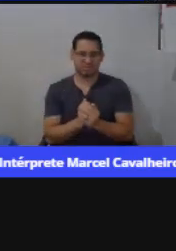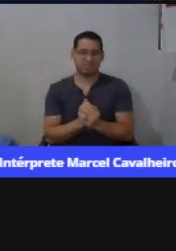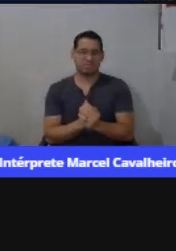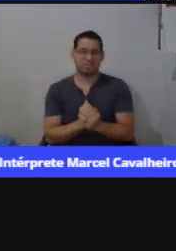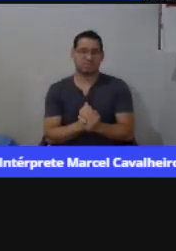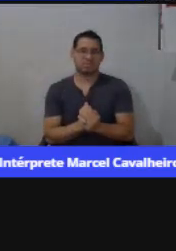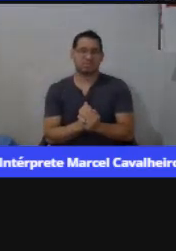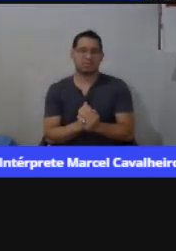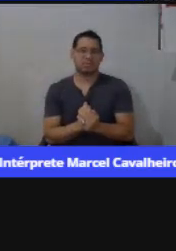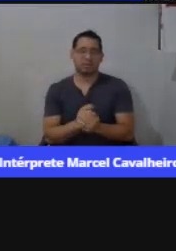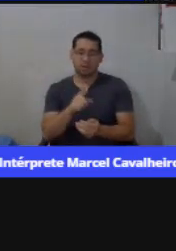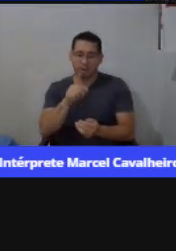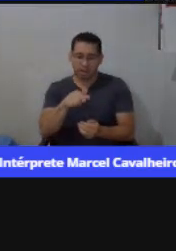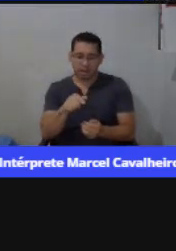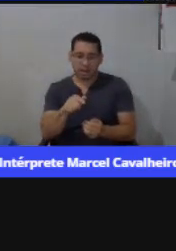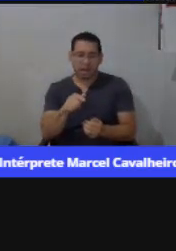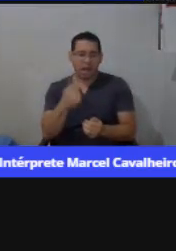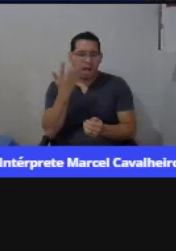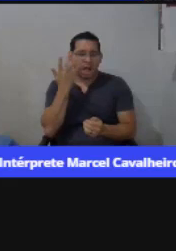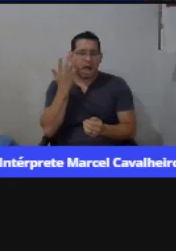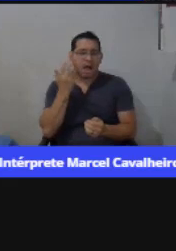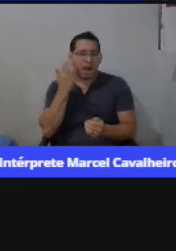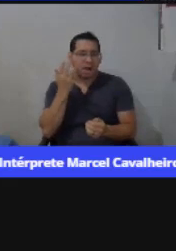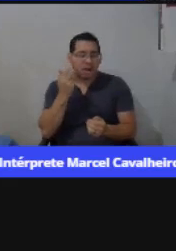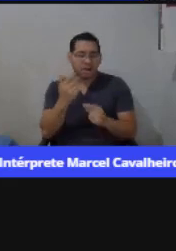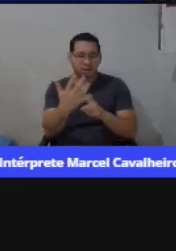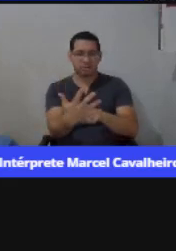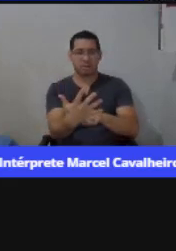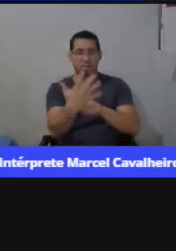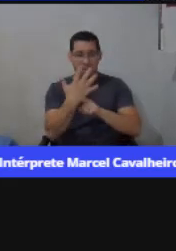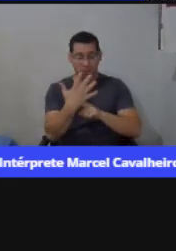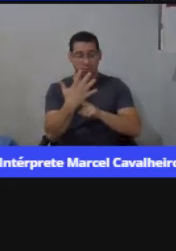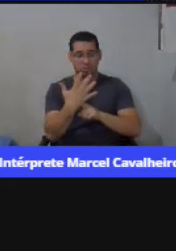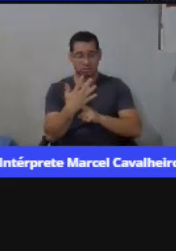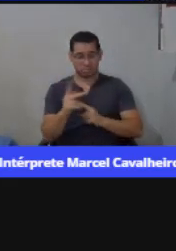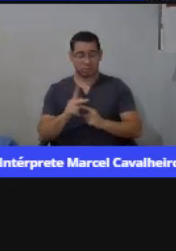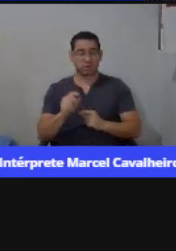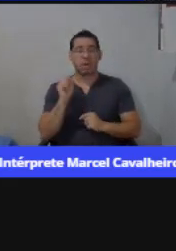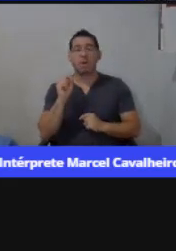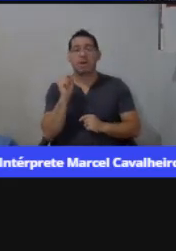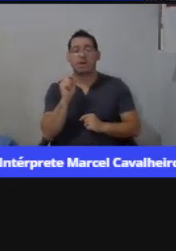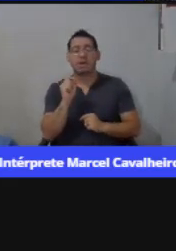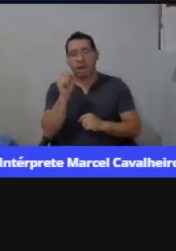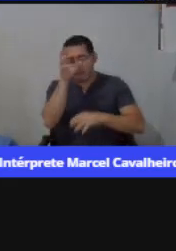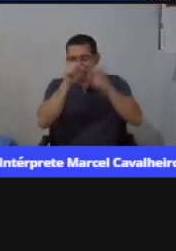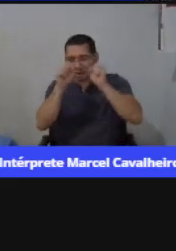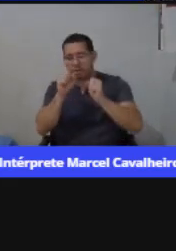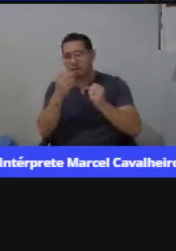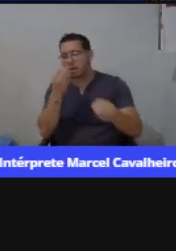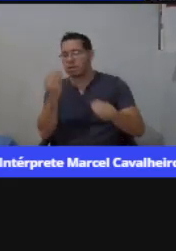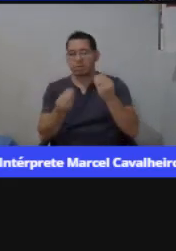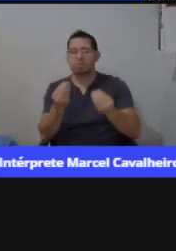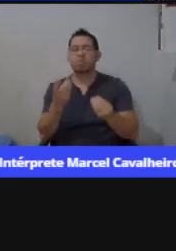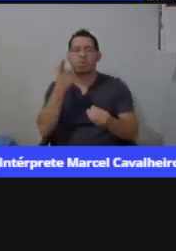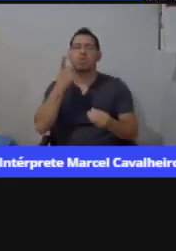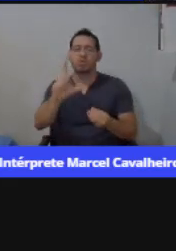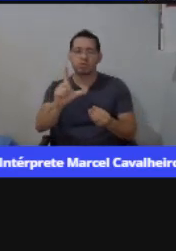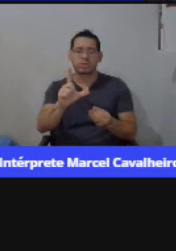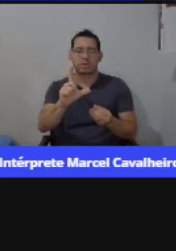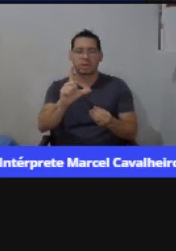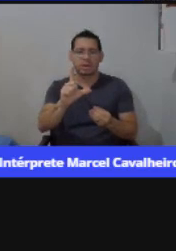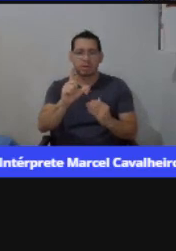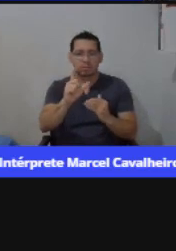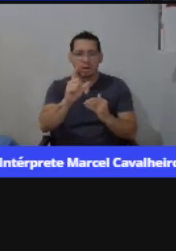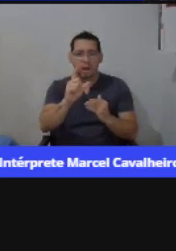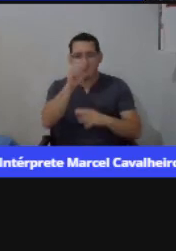forma de fazer com que a criança ela mostre para o professor o que realmente ela está conseguindo consolidar e avançar aí